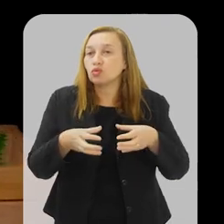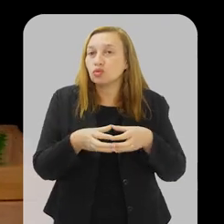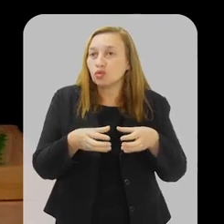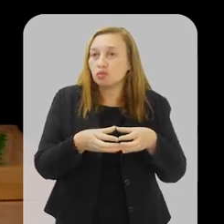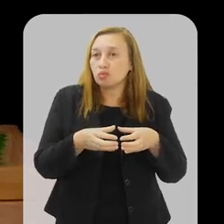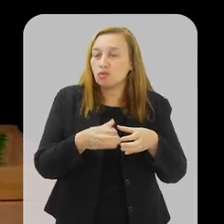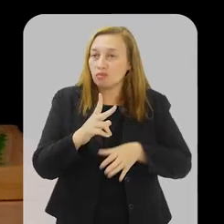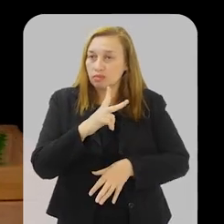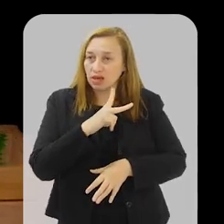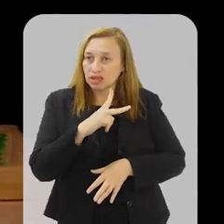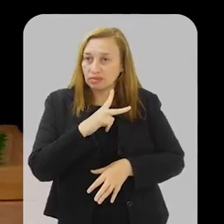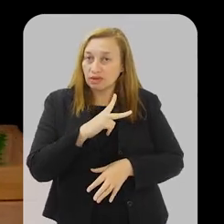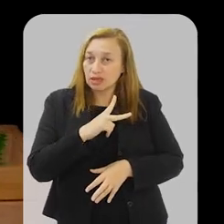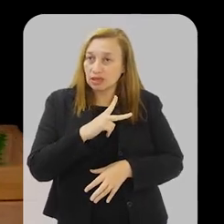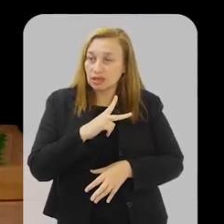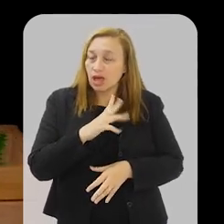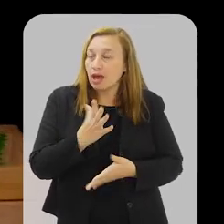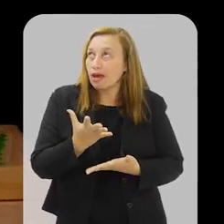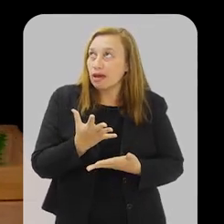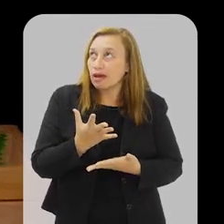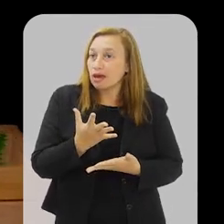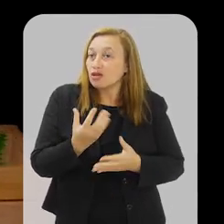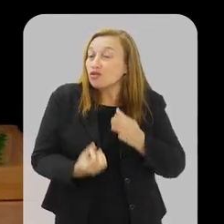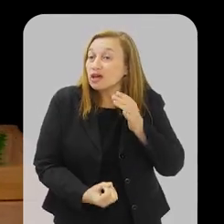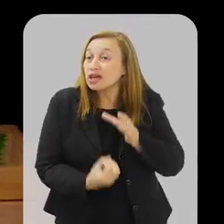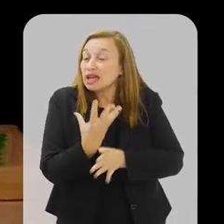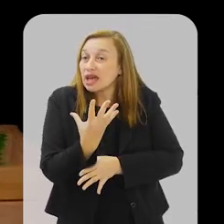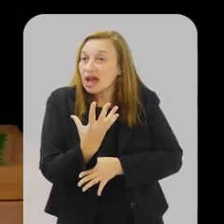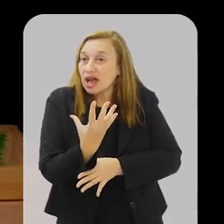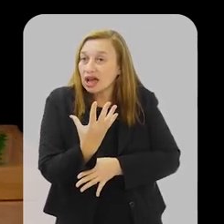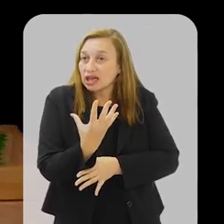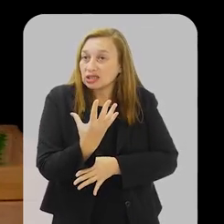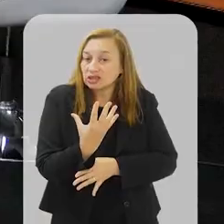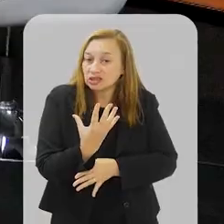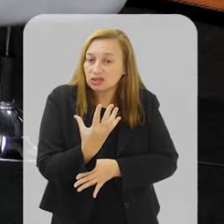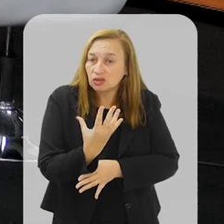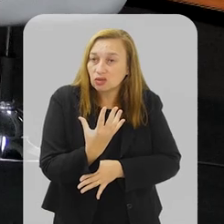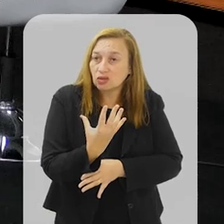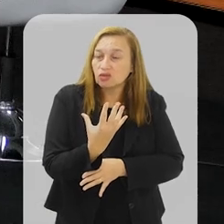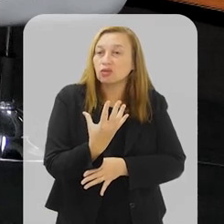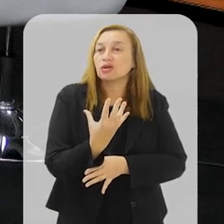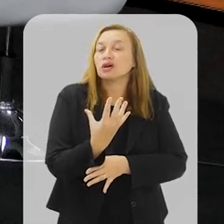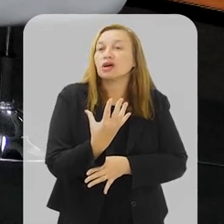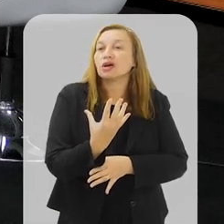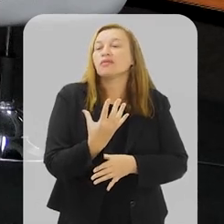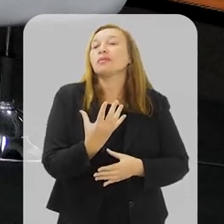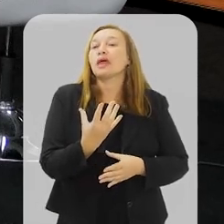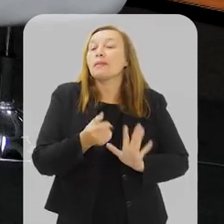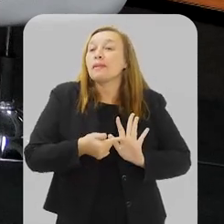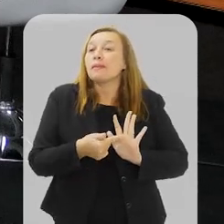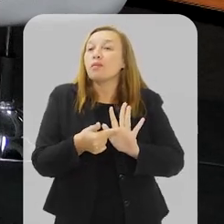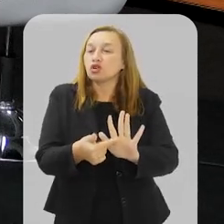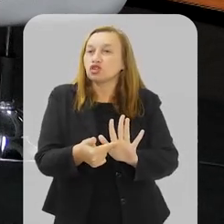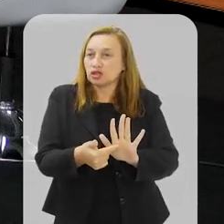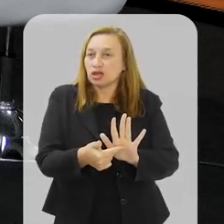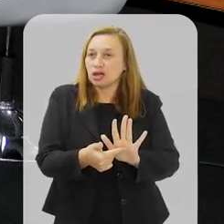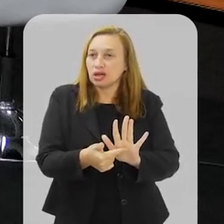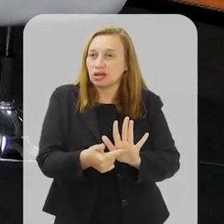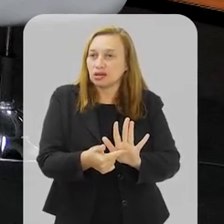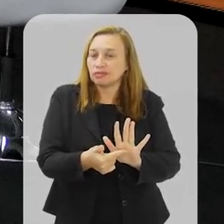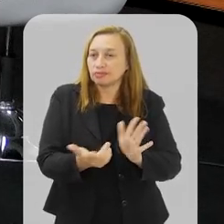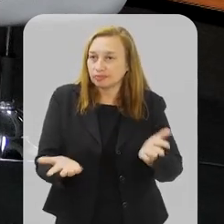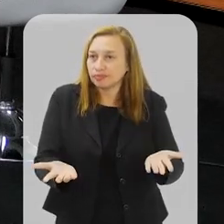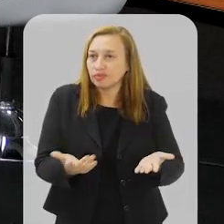esse núcleo particularmente justamente foi eh criado ou até mesmo foi fomentado justamente para